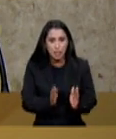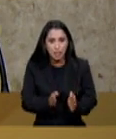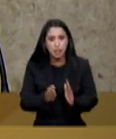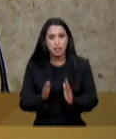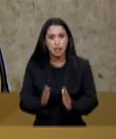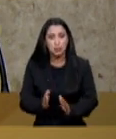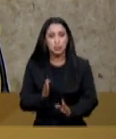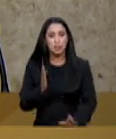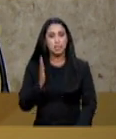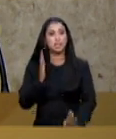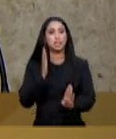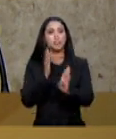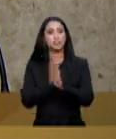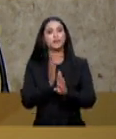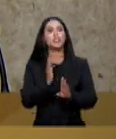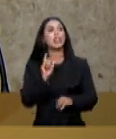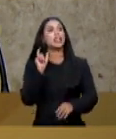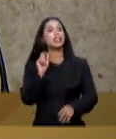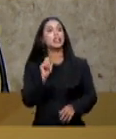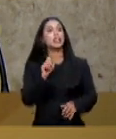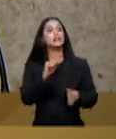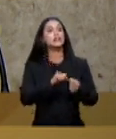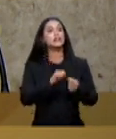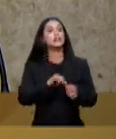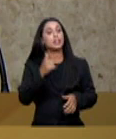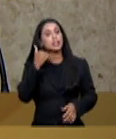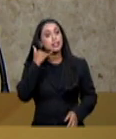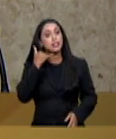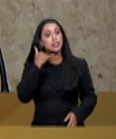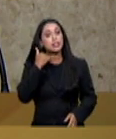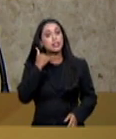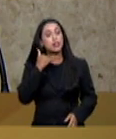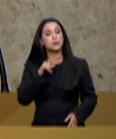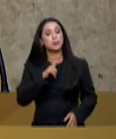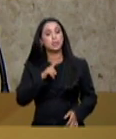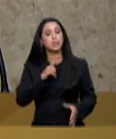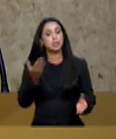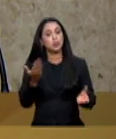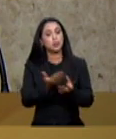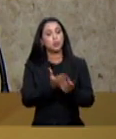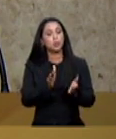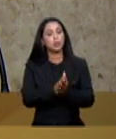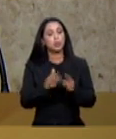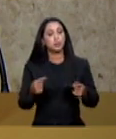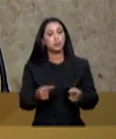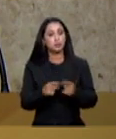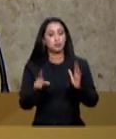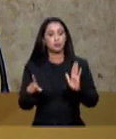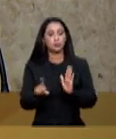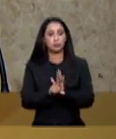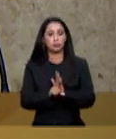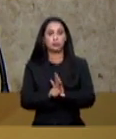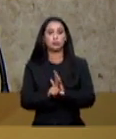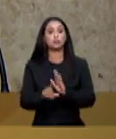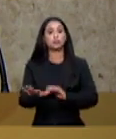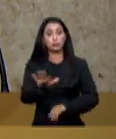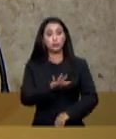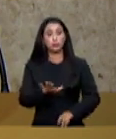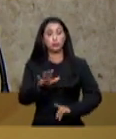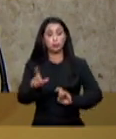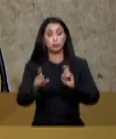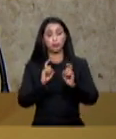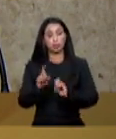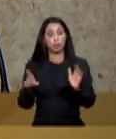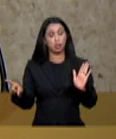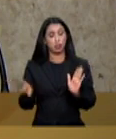a identificação do usuário correspondem ao cumprimento devido processo legal no âmbito do procedimento administrativo. A lei do